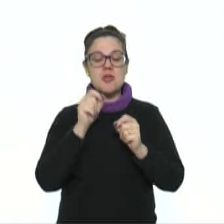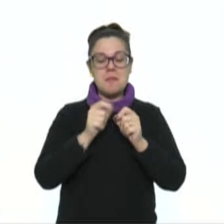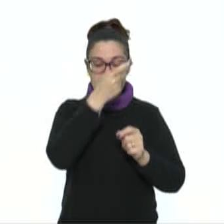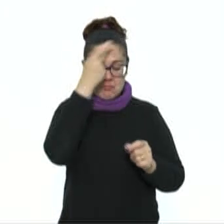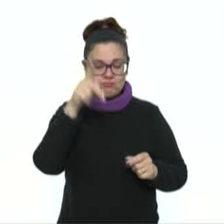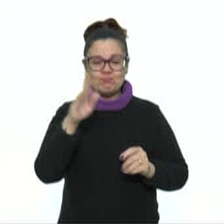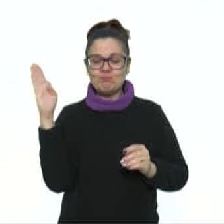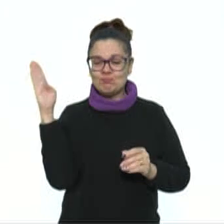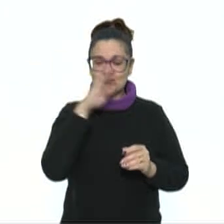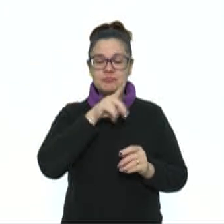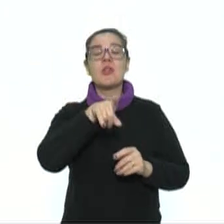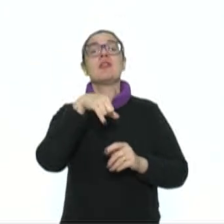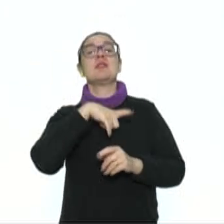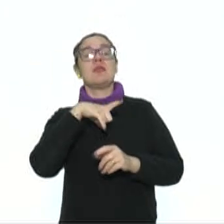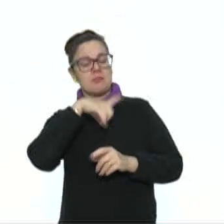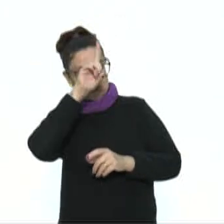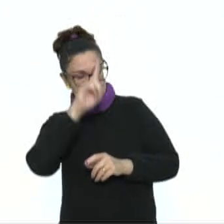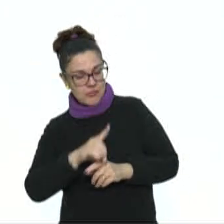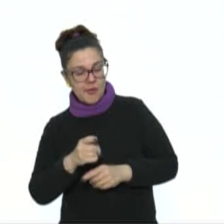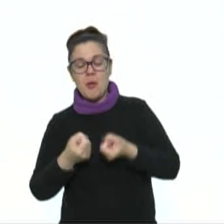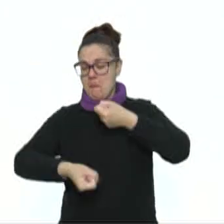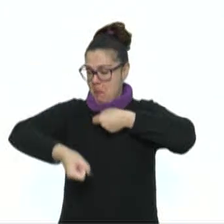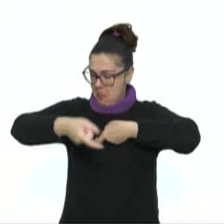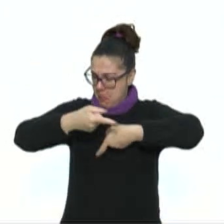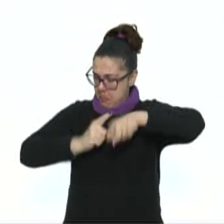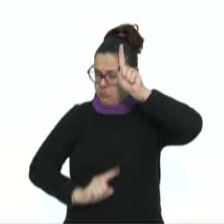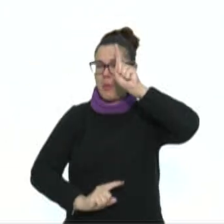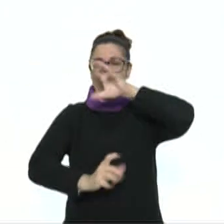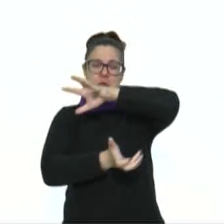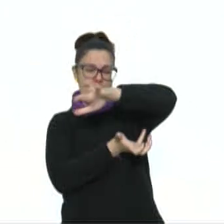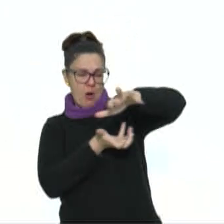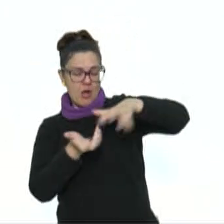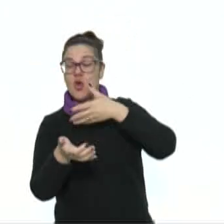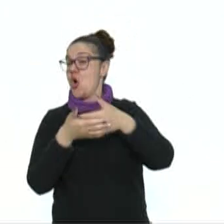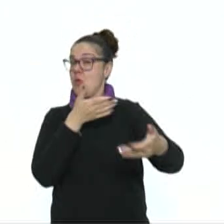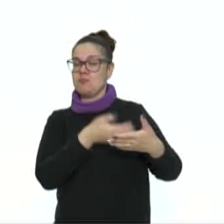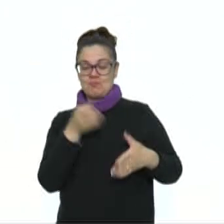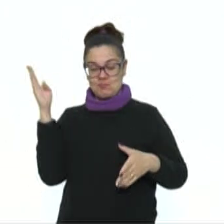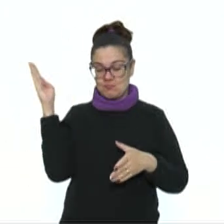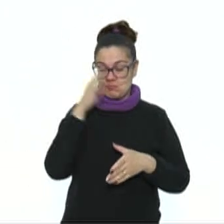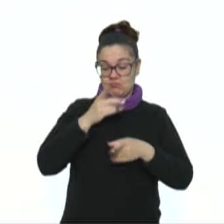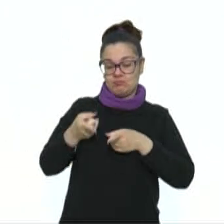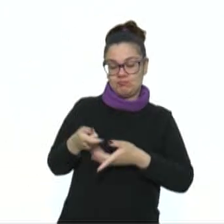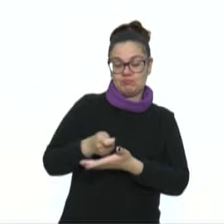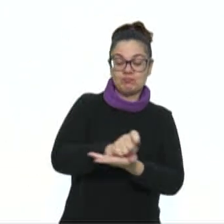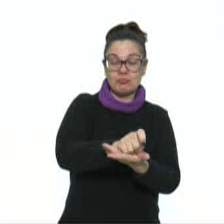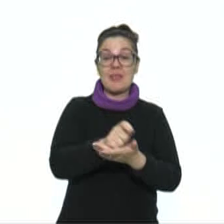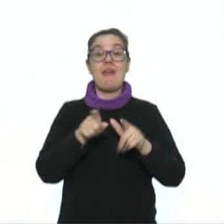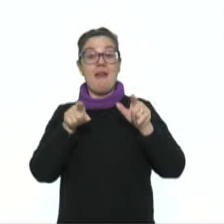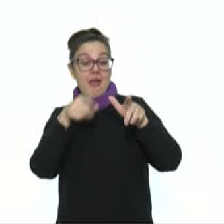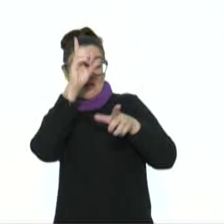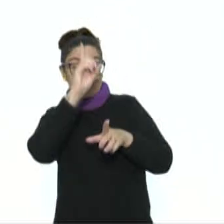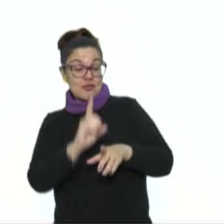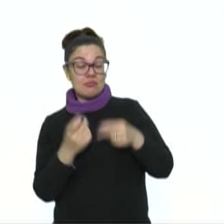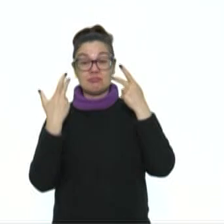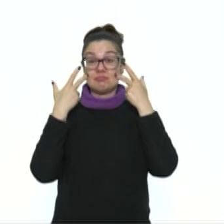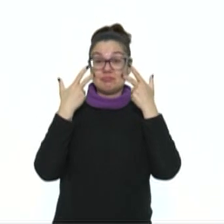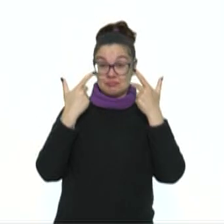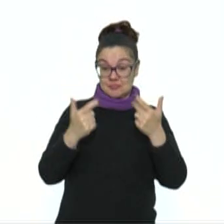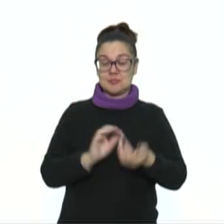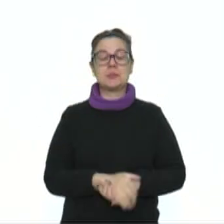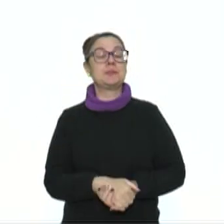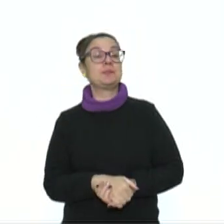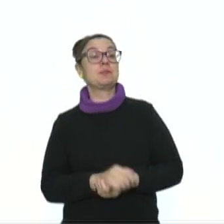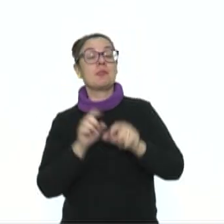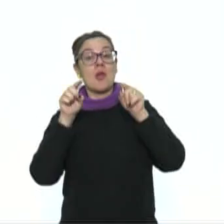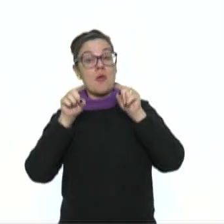as pessoas têm sim o direito de se rebelar contra qualquer tirania. É um direito natural para ele, certo?